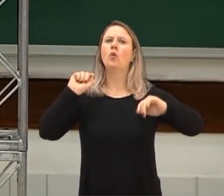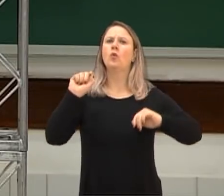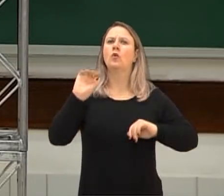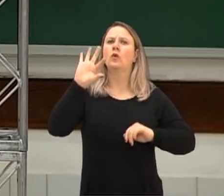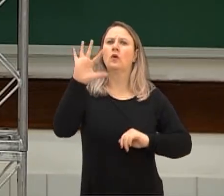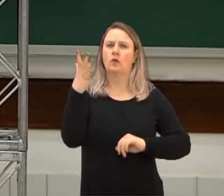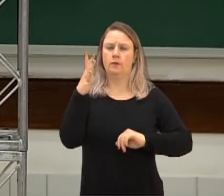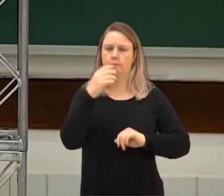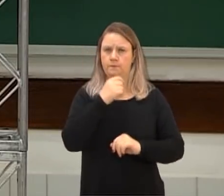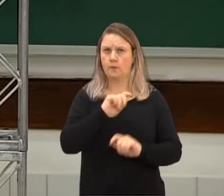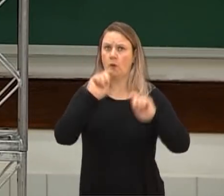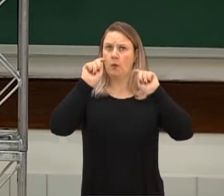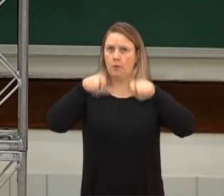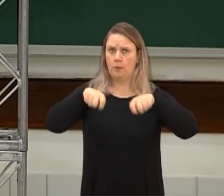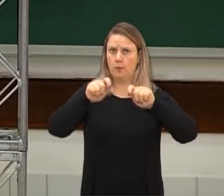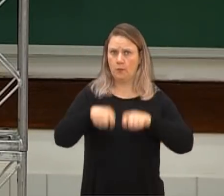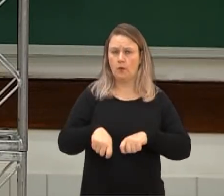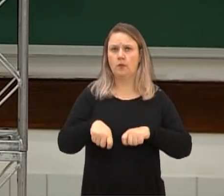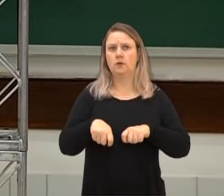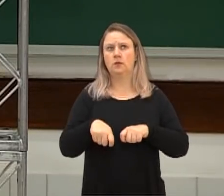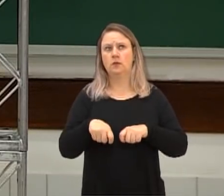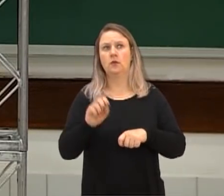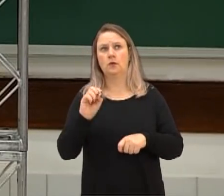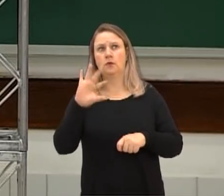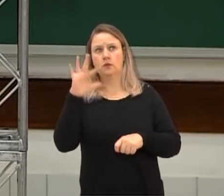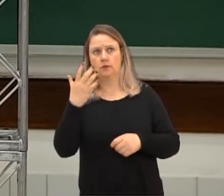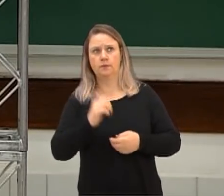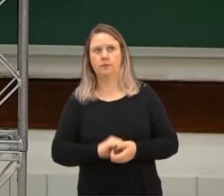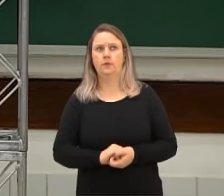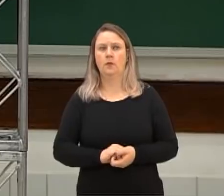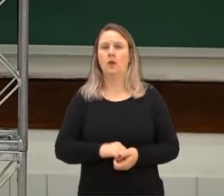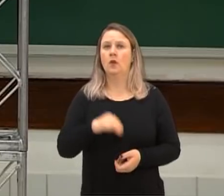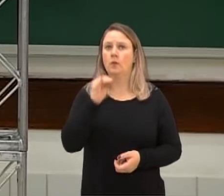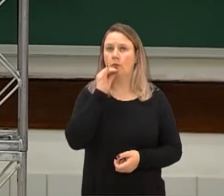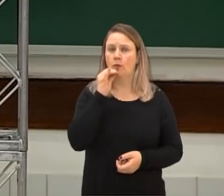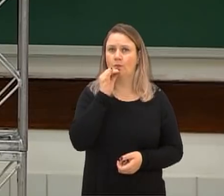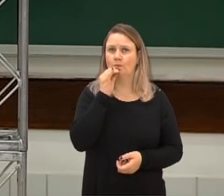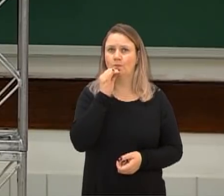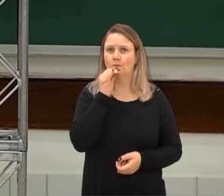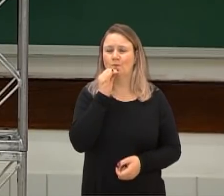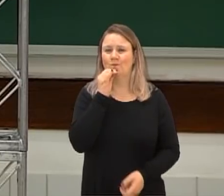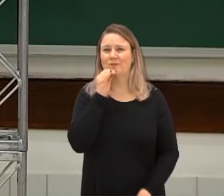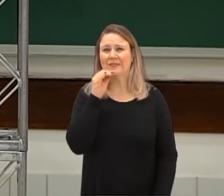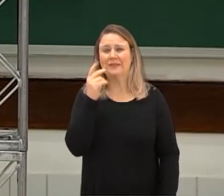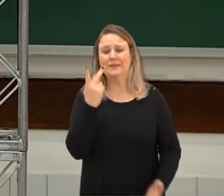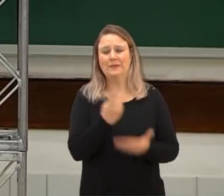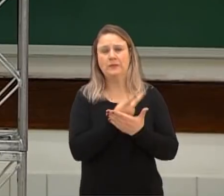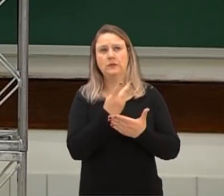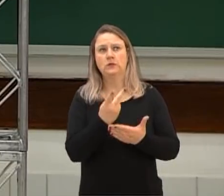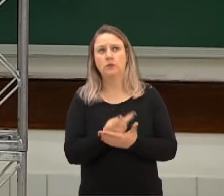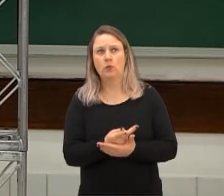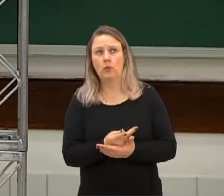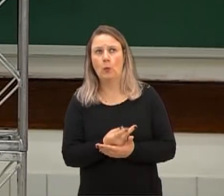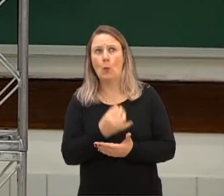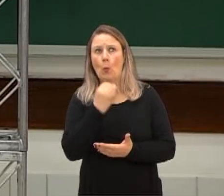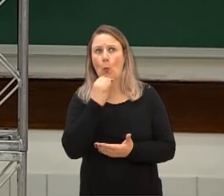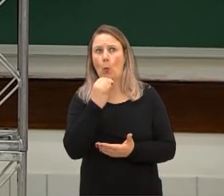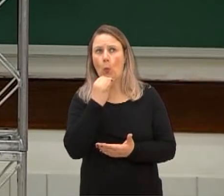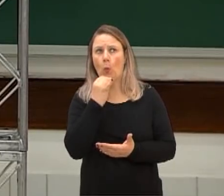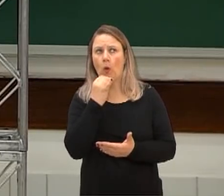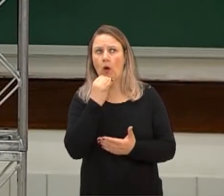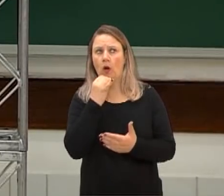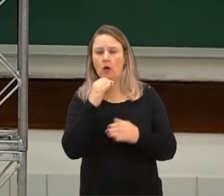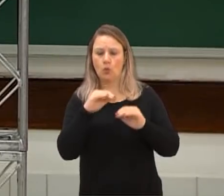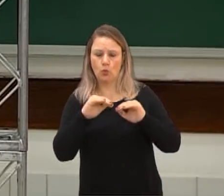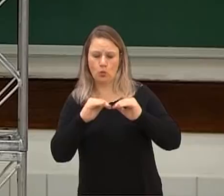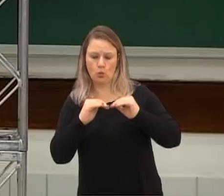elas podem causar algumas coisinhas aqui, ó. Por exemplo, falhamento. Falhamento é uma abertura ou uma